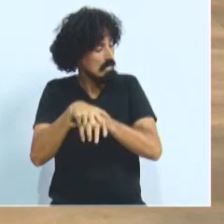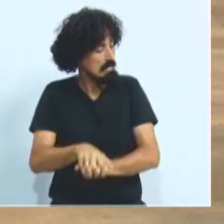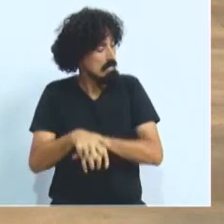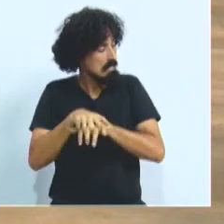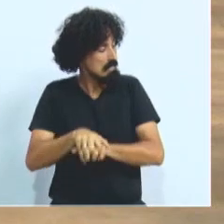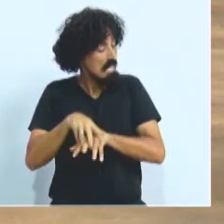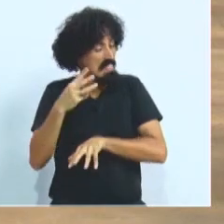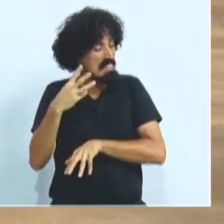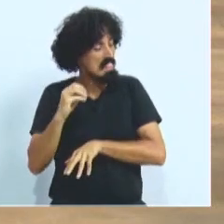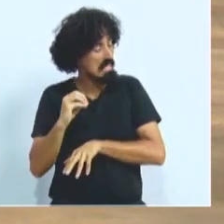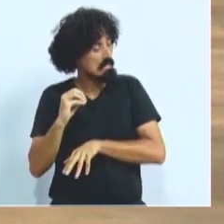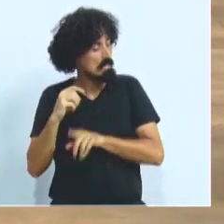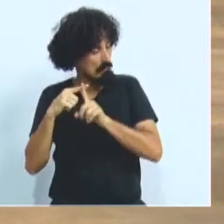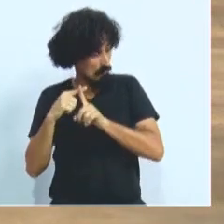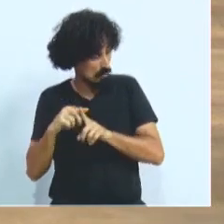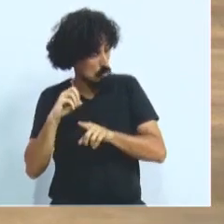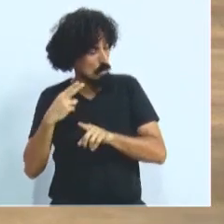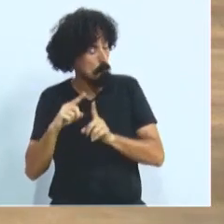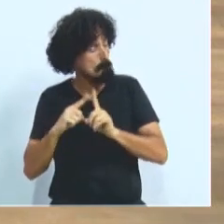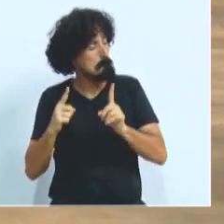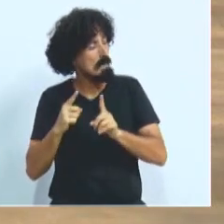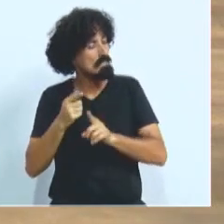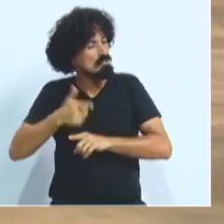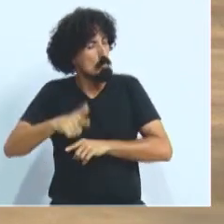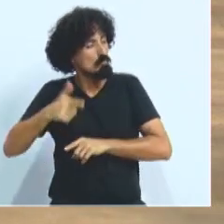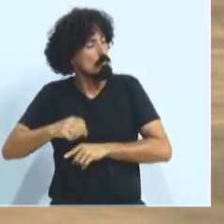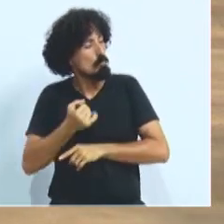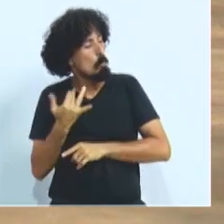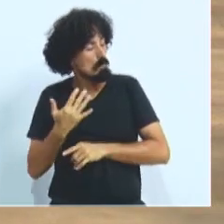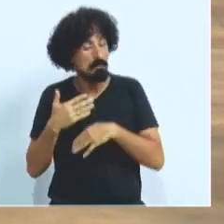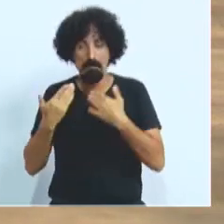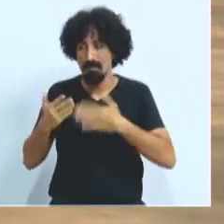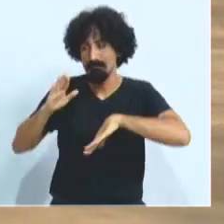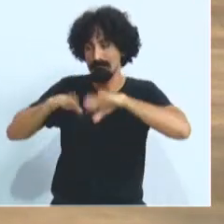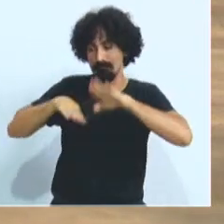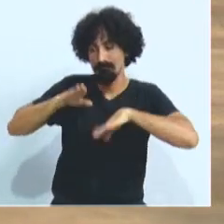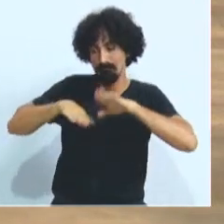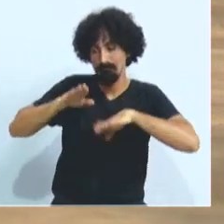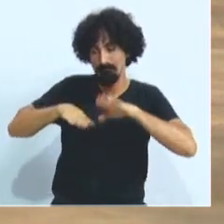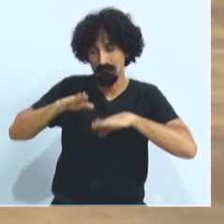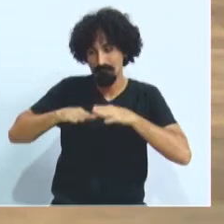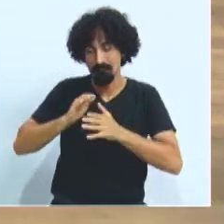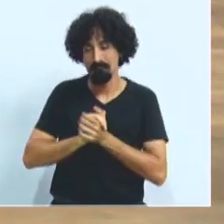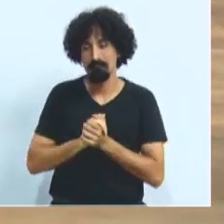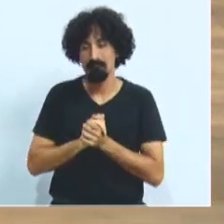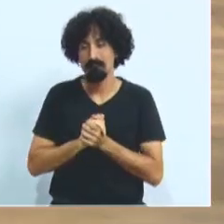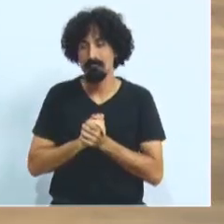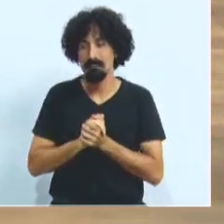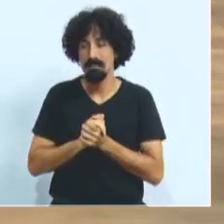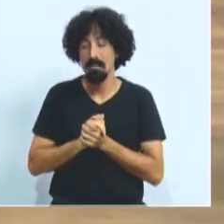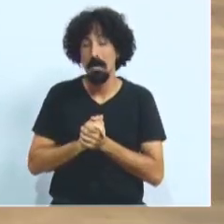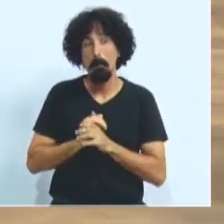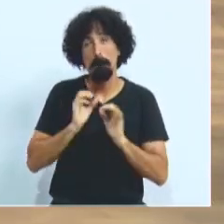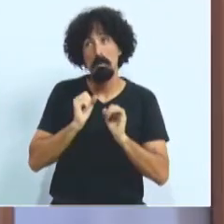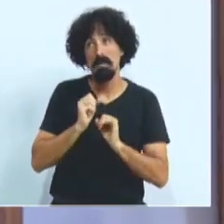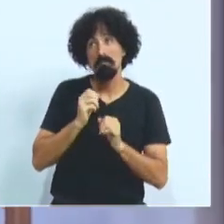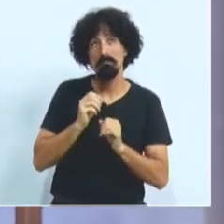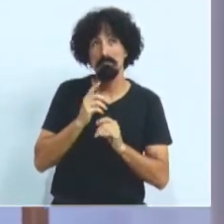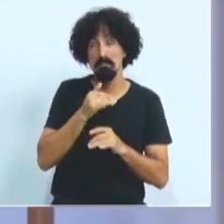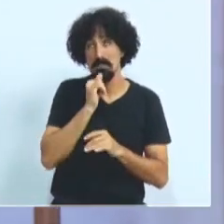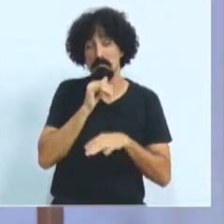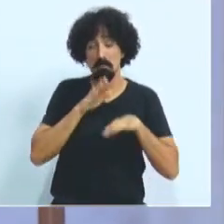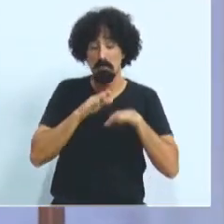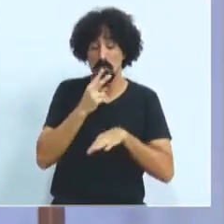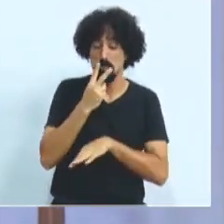massagens eu vou fazer para tentar salvar essa pessoa? A literatura, ela varia. Às vezes fala para a gente verificar a cada 2 minutos, verificar a cada